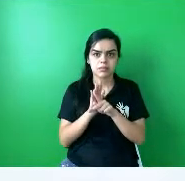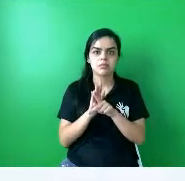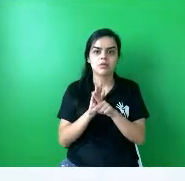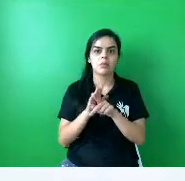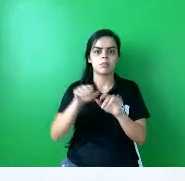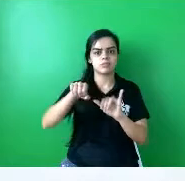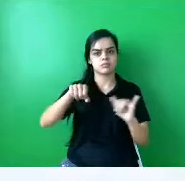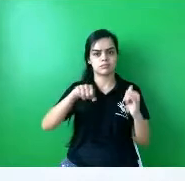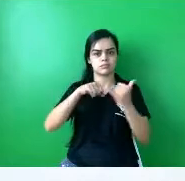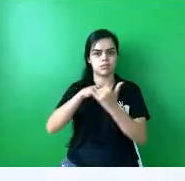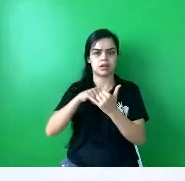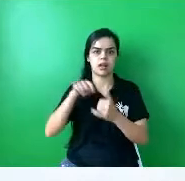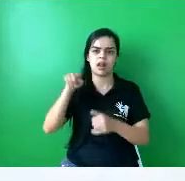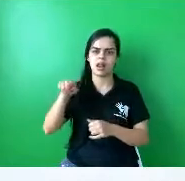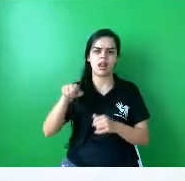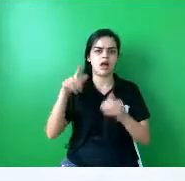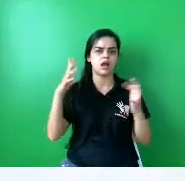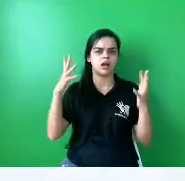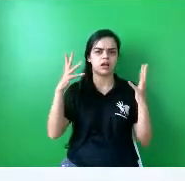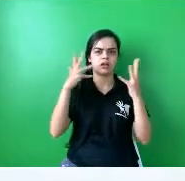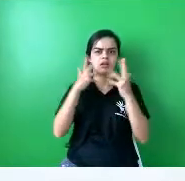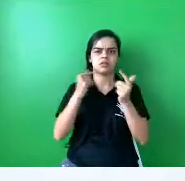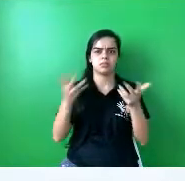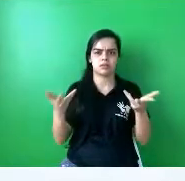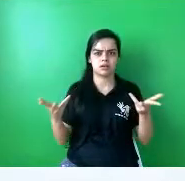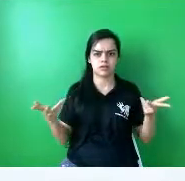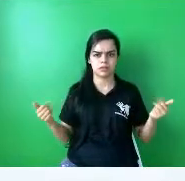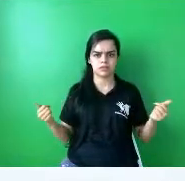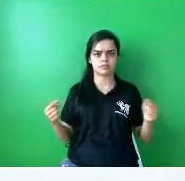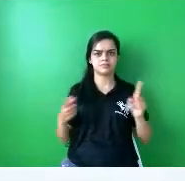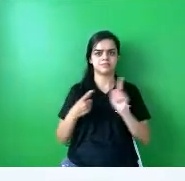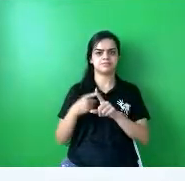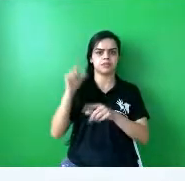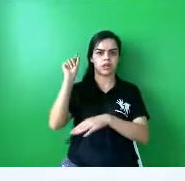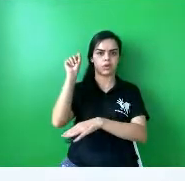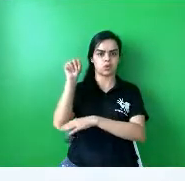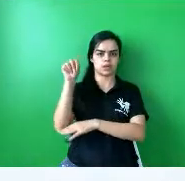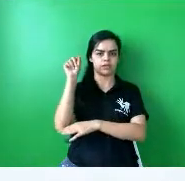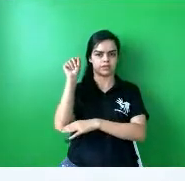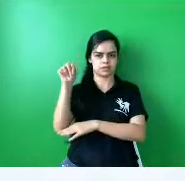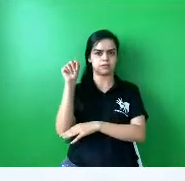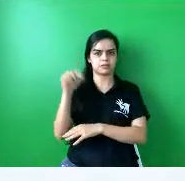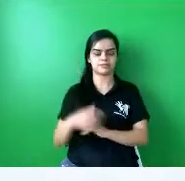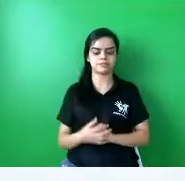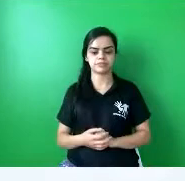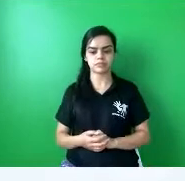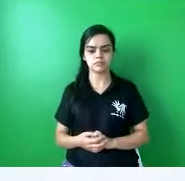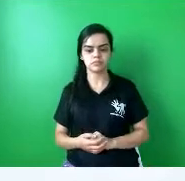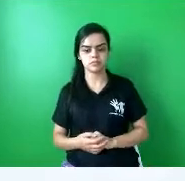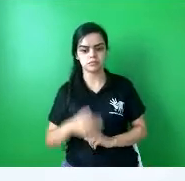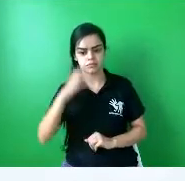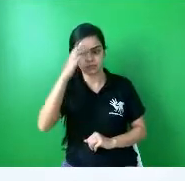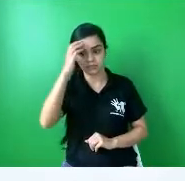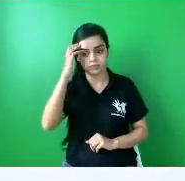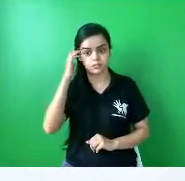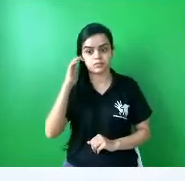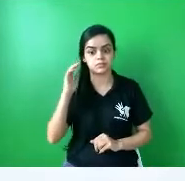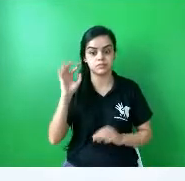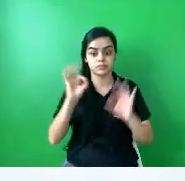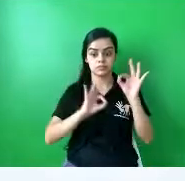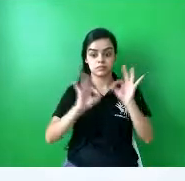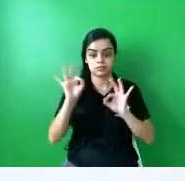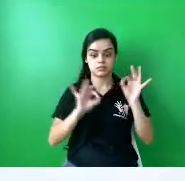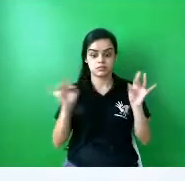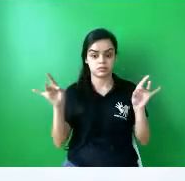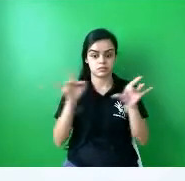dos Pinhais, que também é maravilhoso. Vamos começar por Guaraqueçaba, né, Grazi, para poder organizar aqui nossa fala.